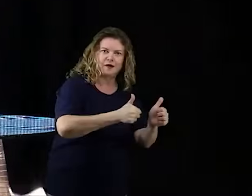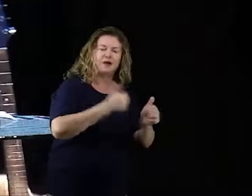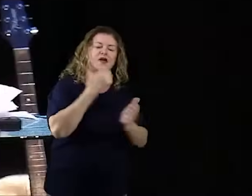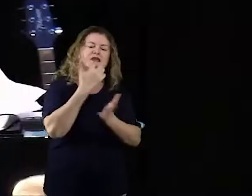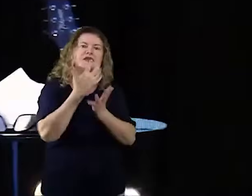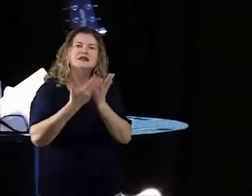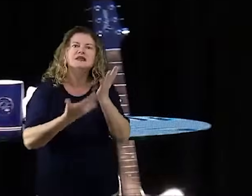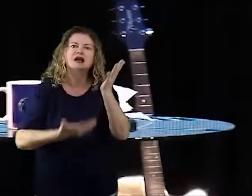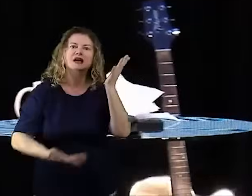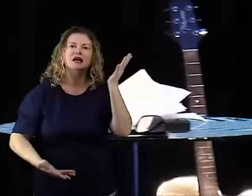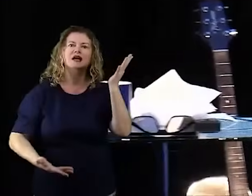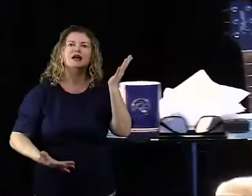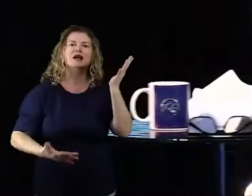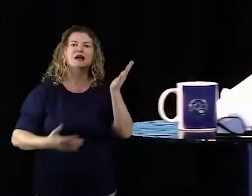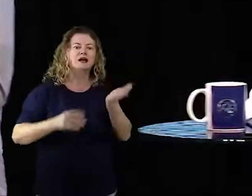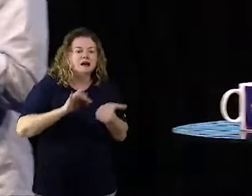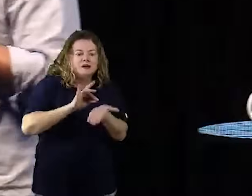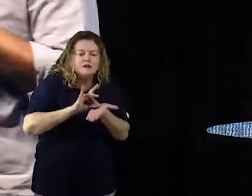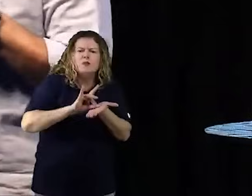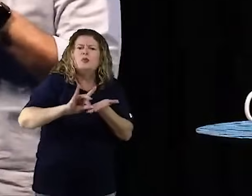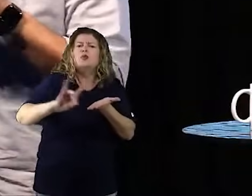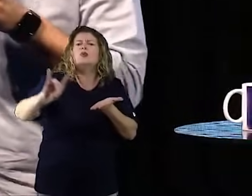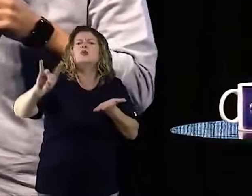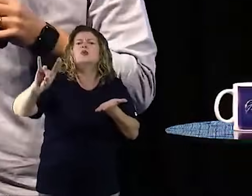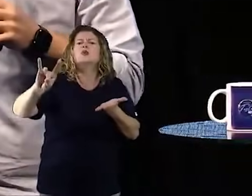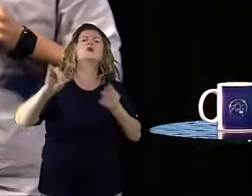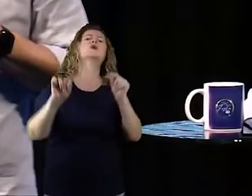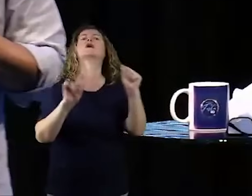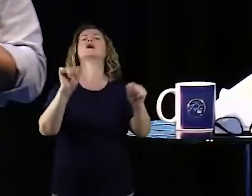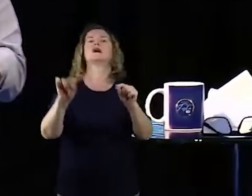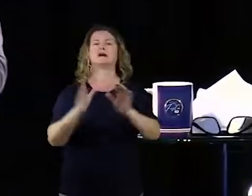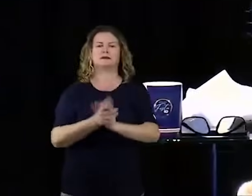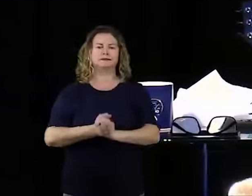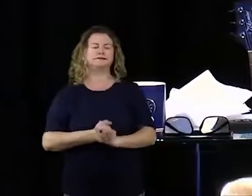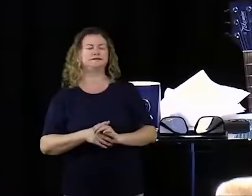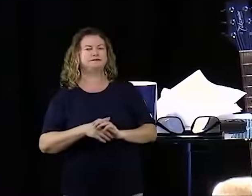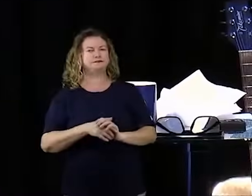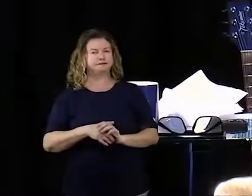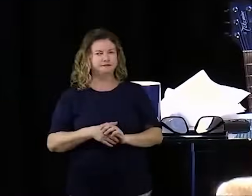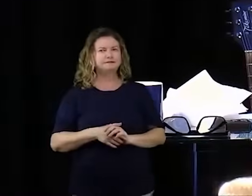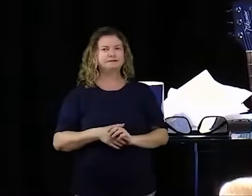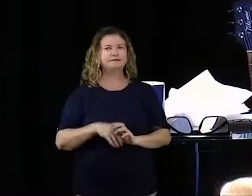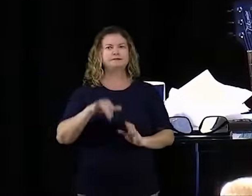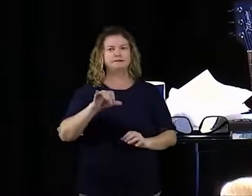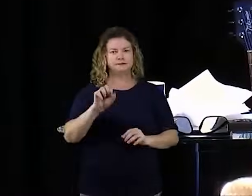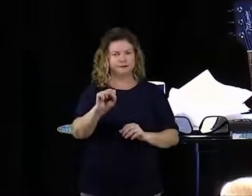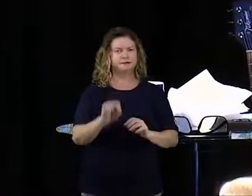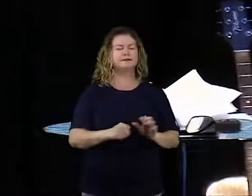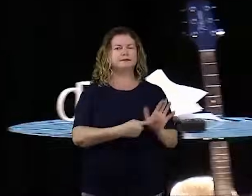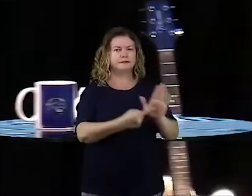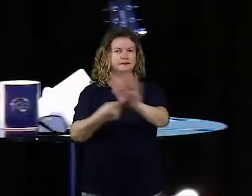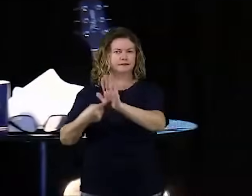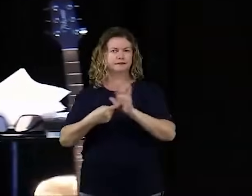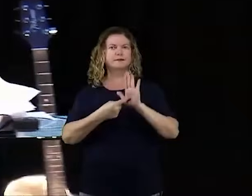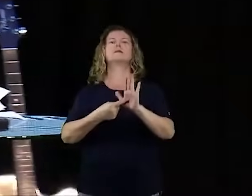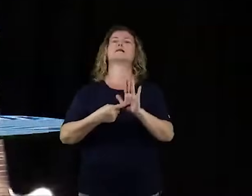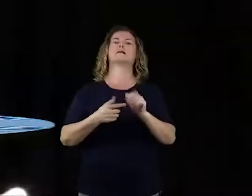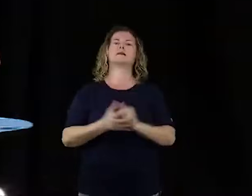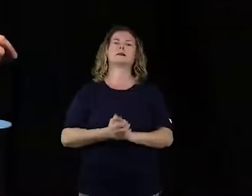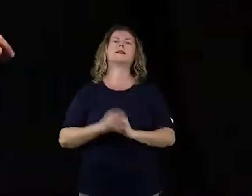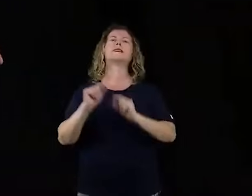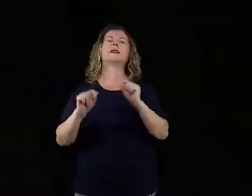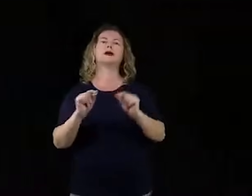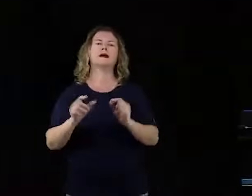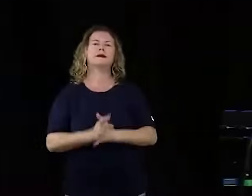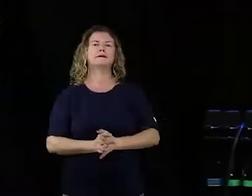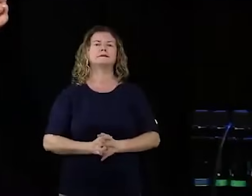Isaías fala sobre a morte e fala isso por isso por isso Saul e seus filhos